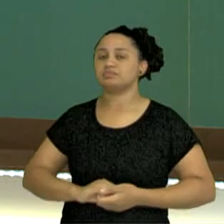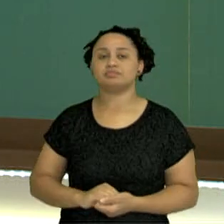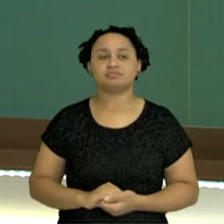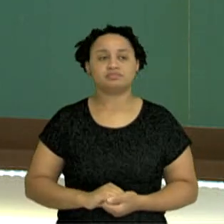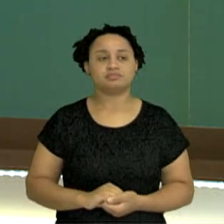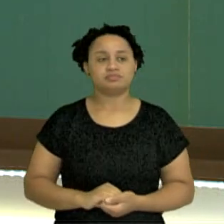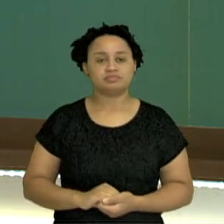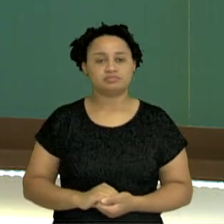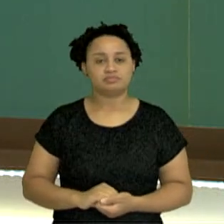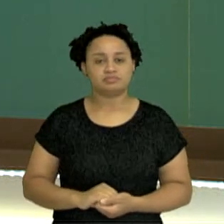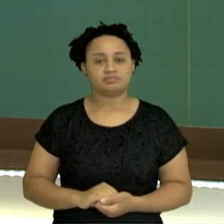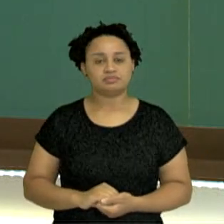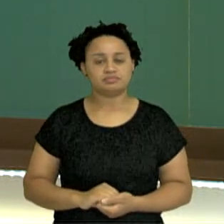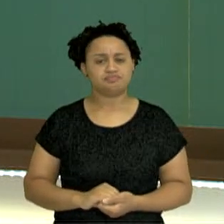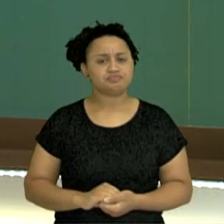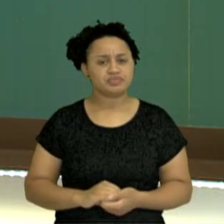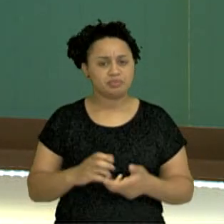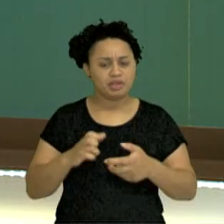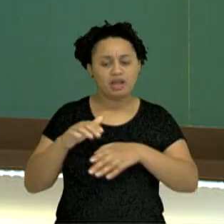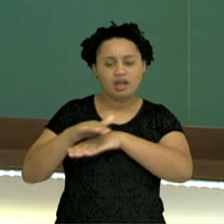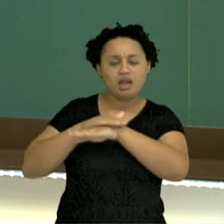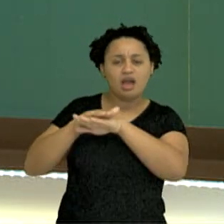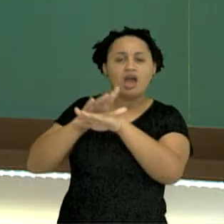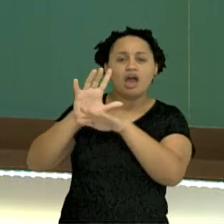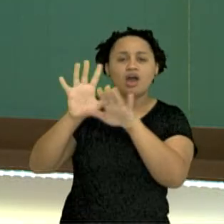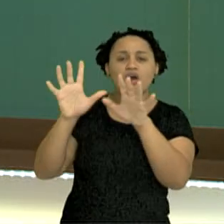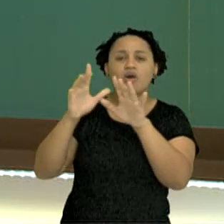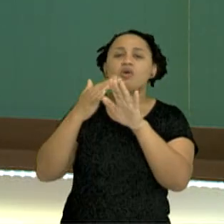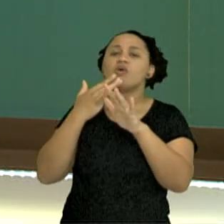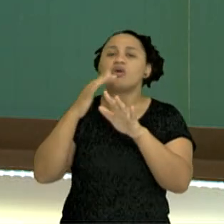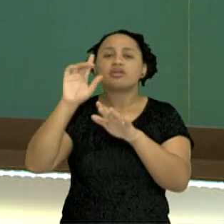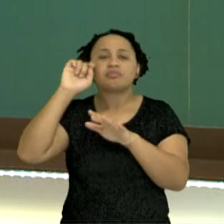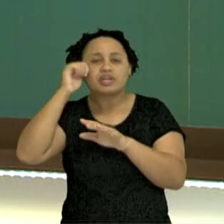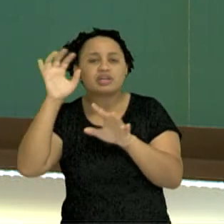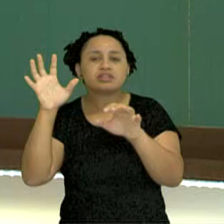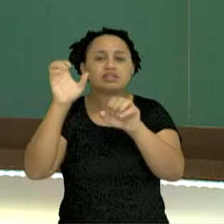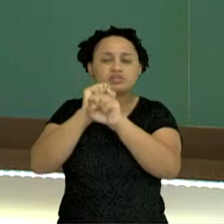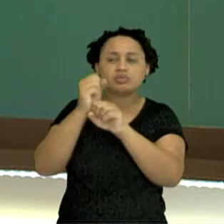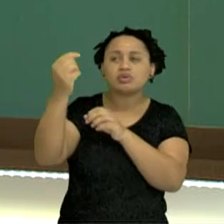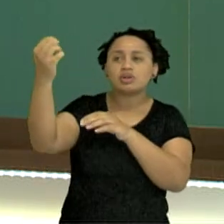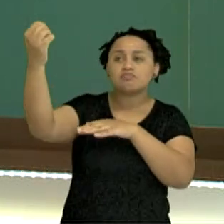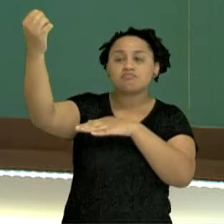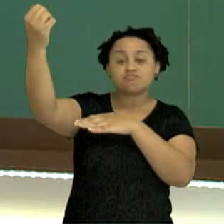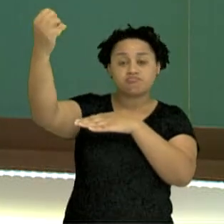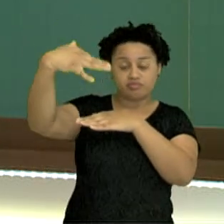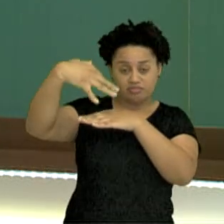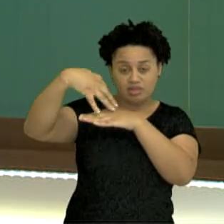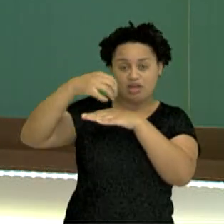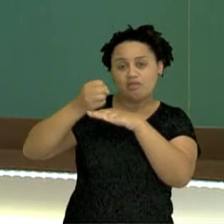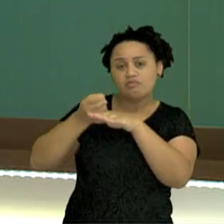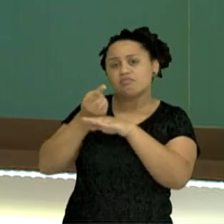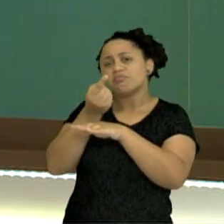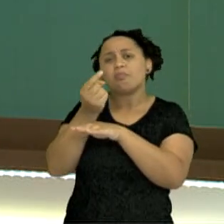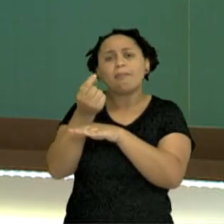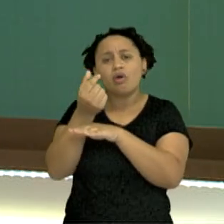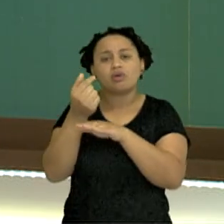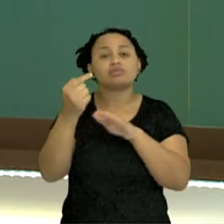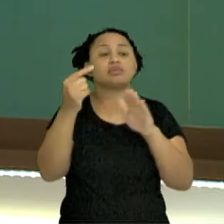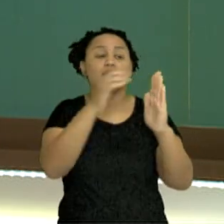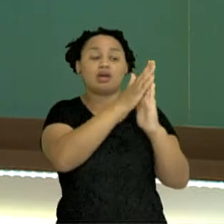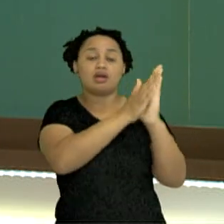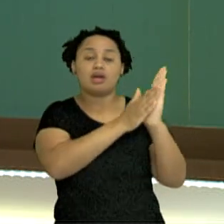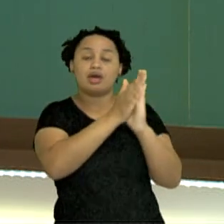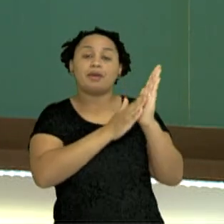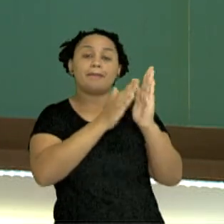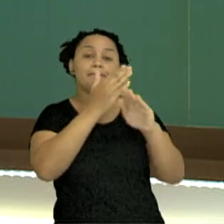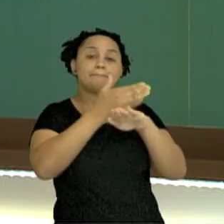luz solar do que áreas na cor escura, vão ter uma reflexão muito menor. Então, quanto mais escuro for a cor,